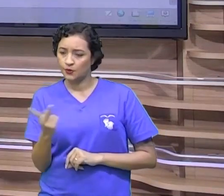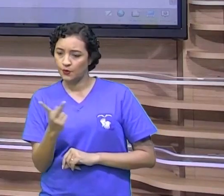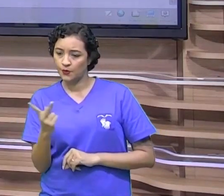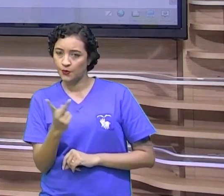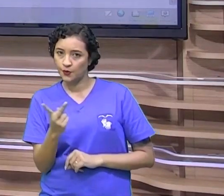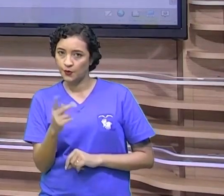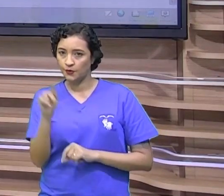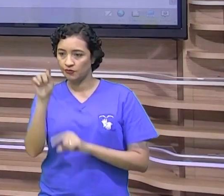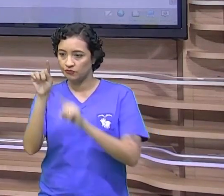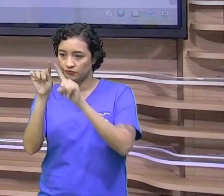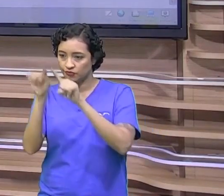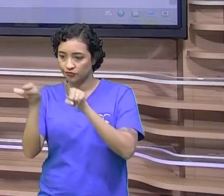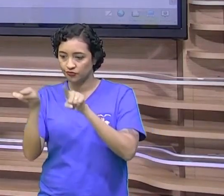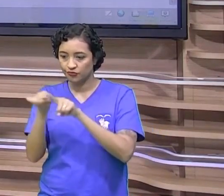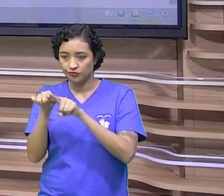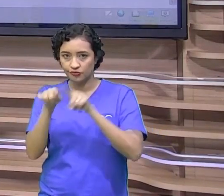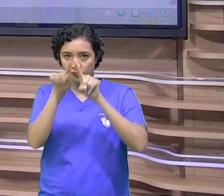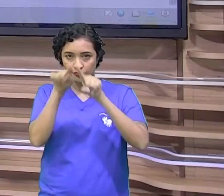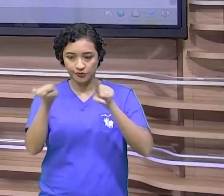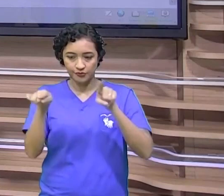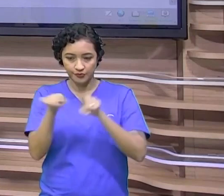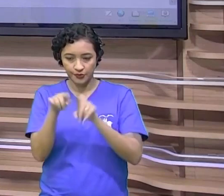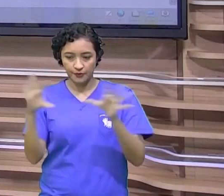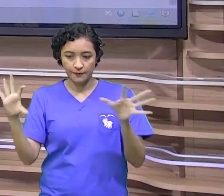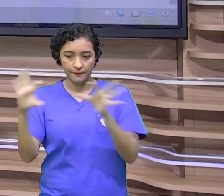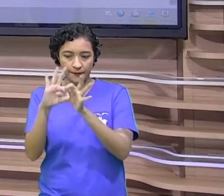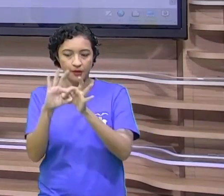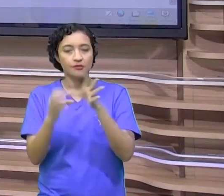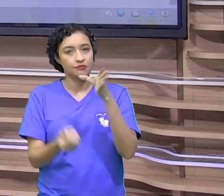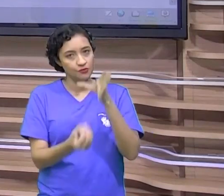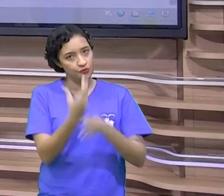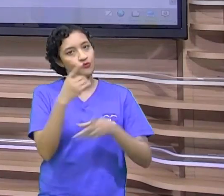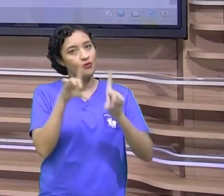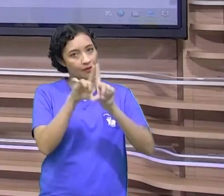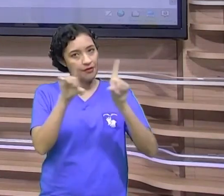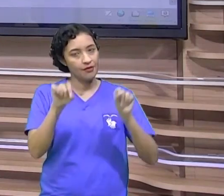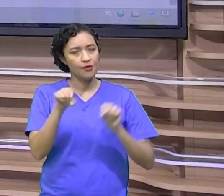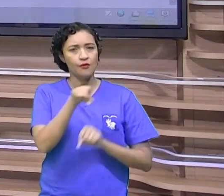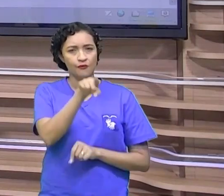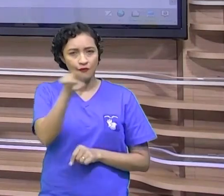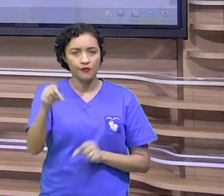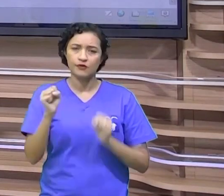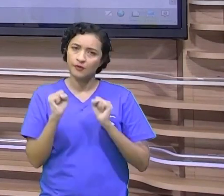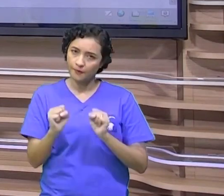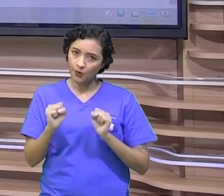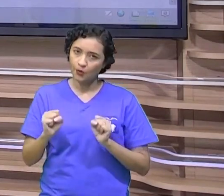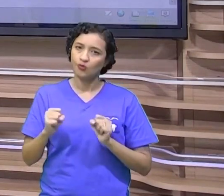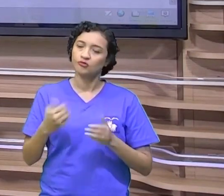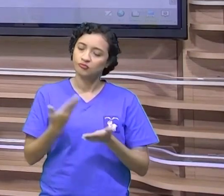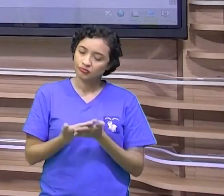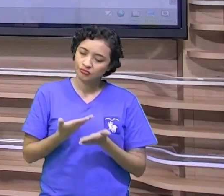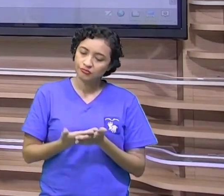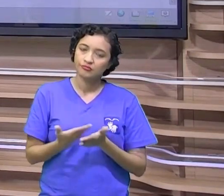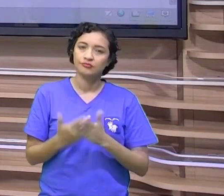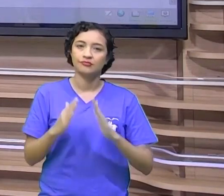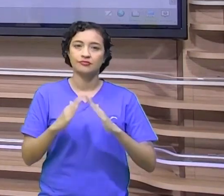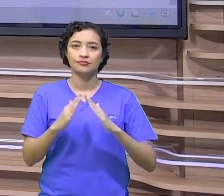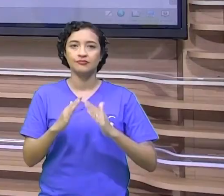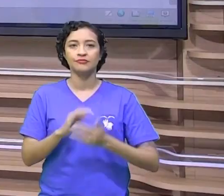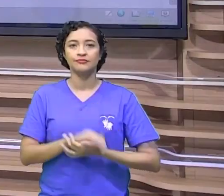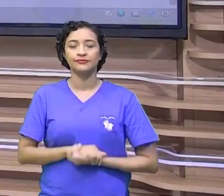conseguimos achar as medidas do retângulo e conseguimos calcular o perímetro são e pode realizar Tá certo